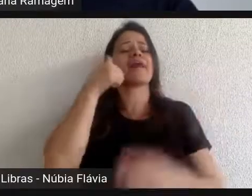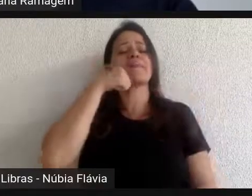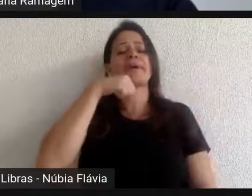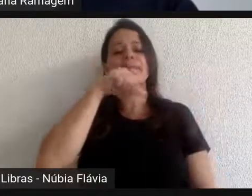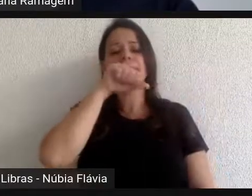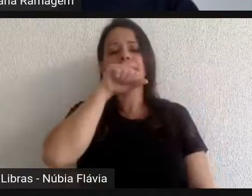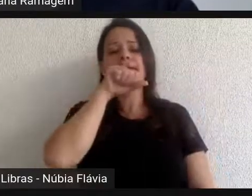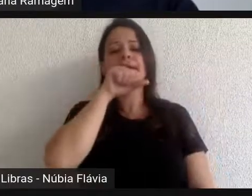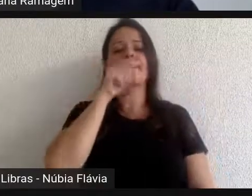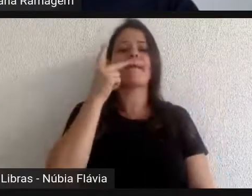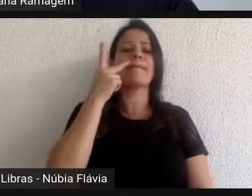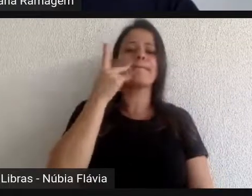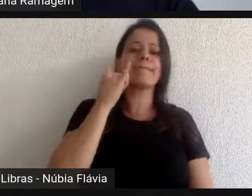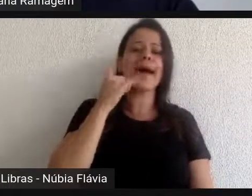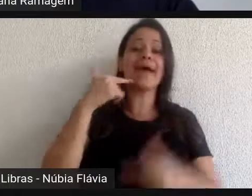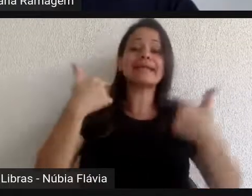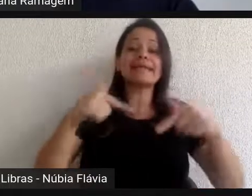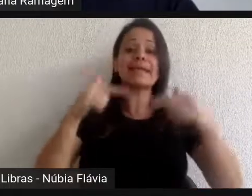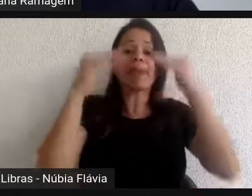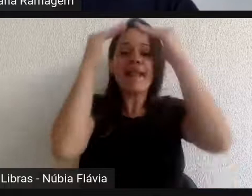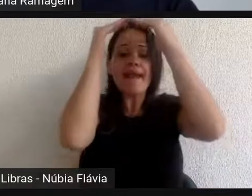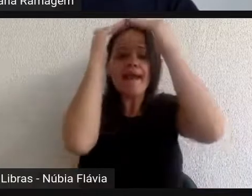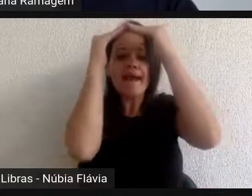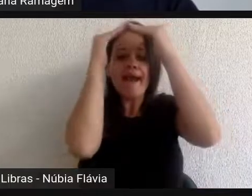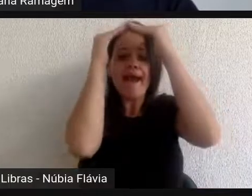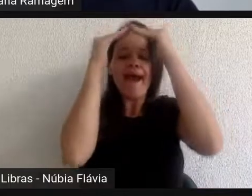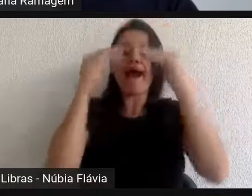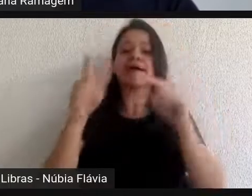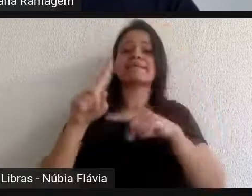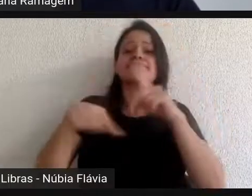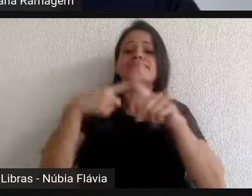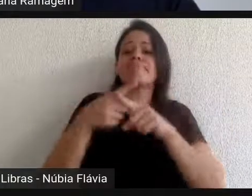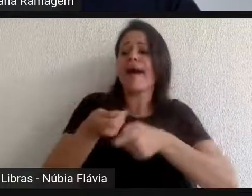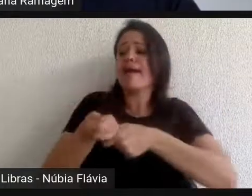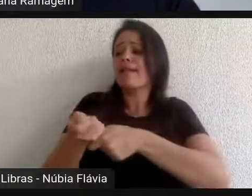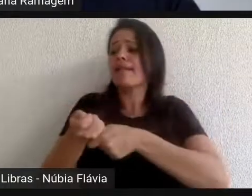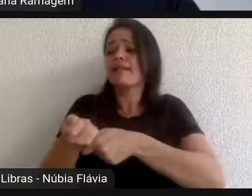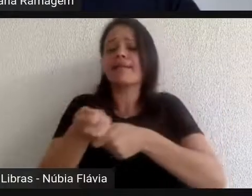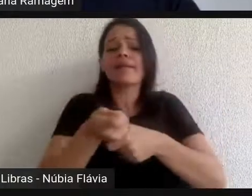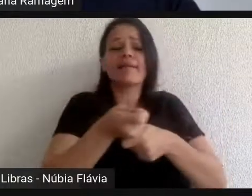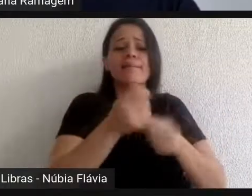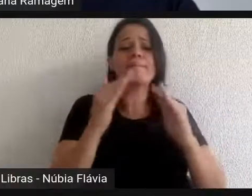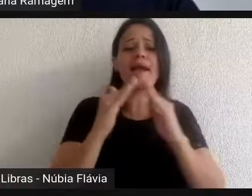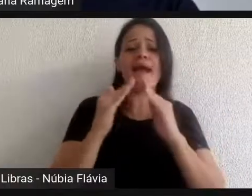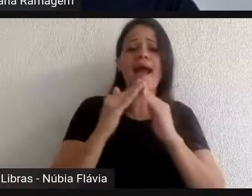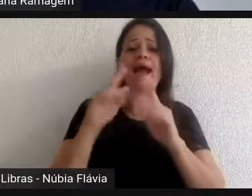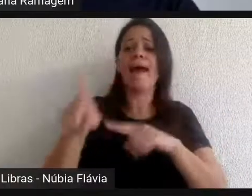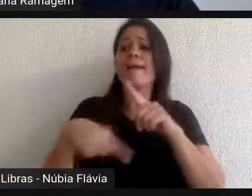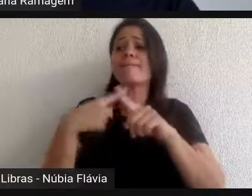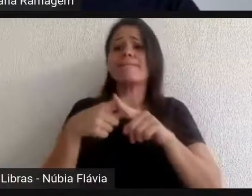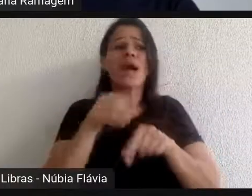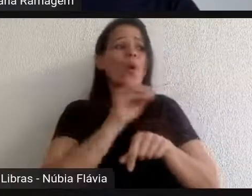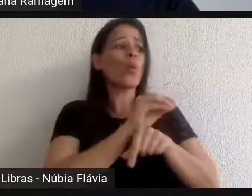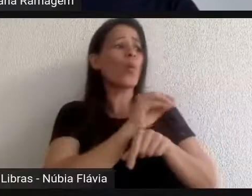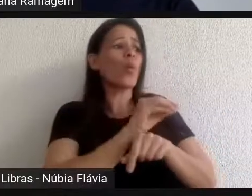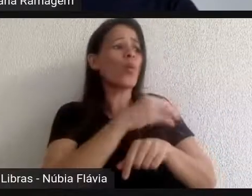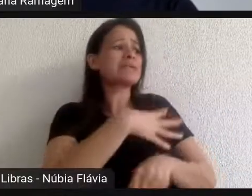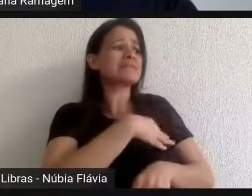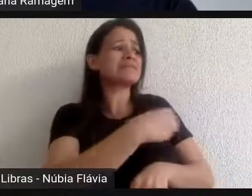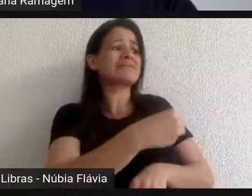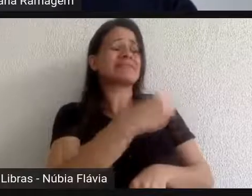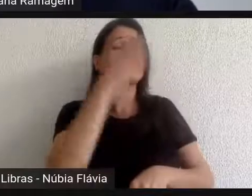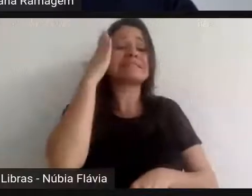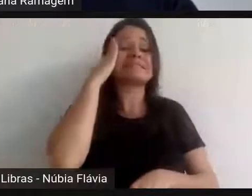em home office, eles estão cuidando dos afazeres domésticos, cuidando dos filhos, né, que estão